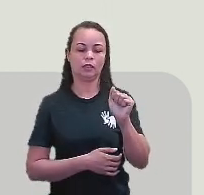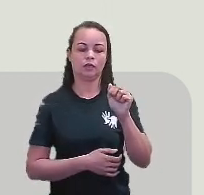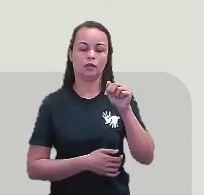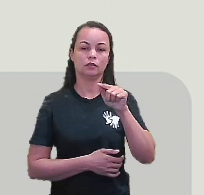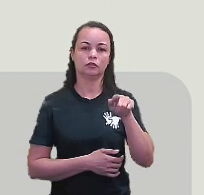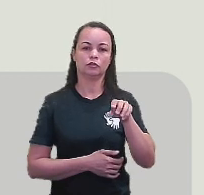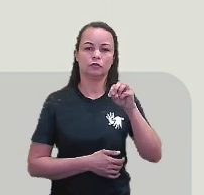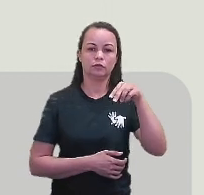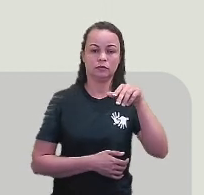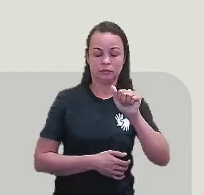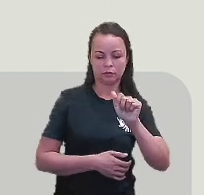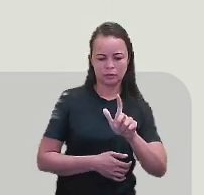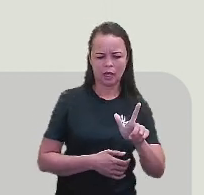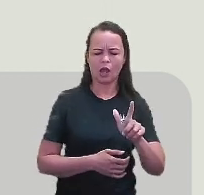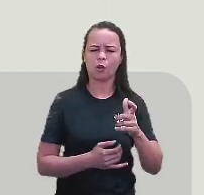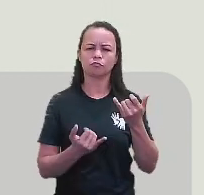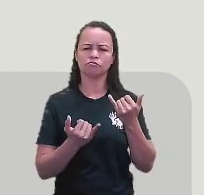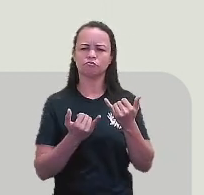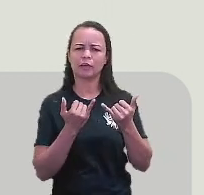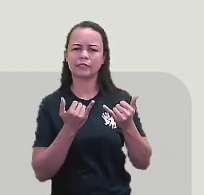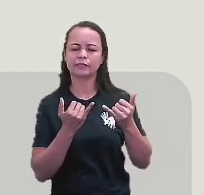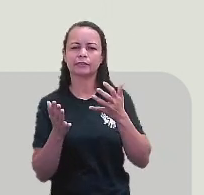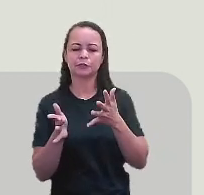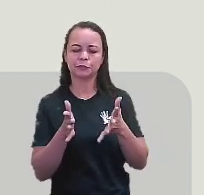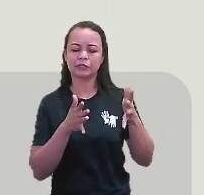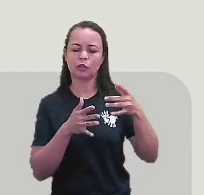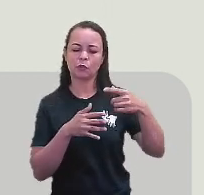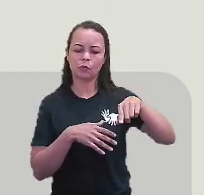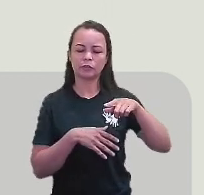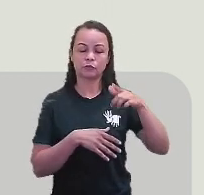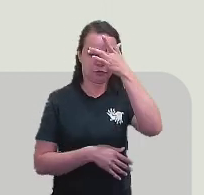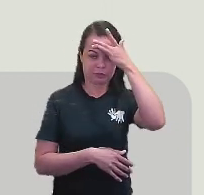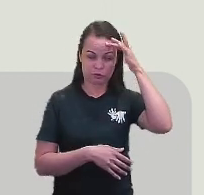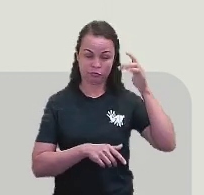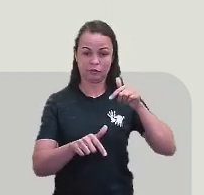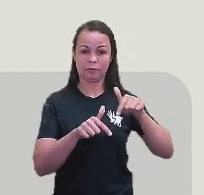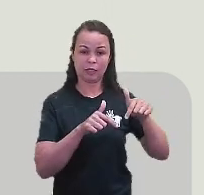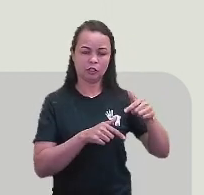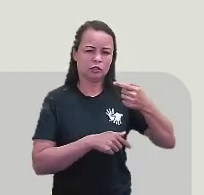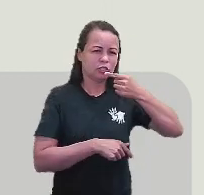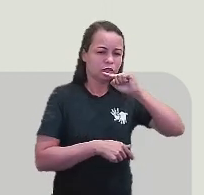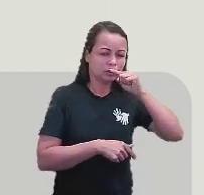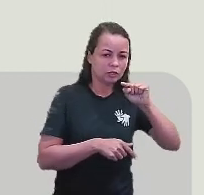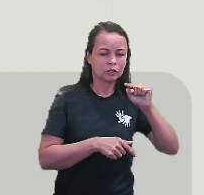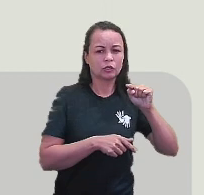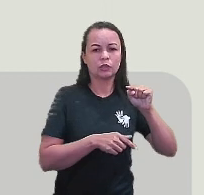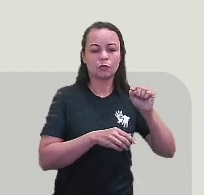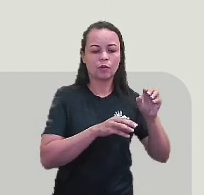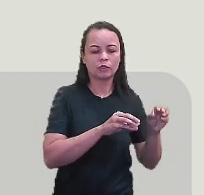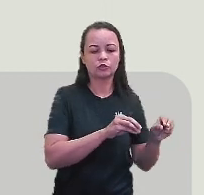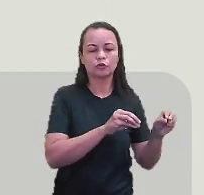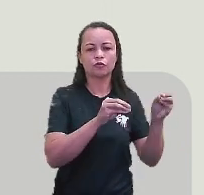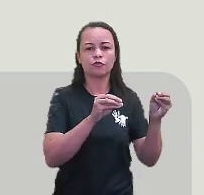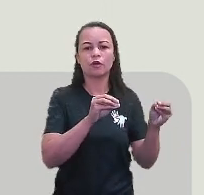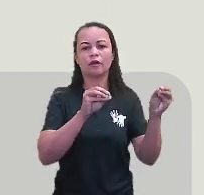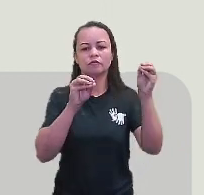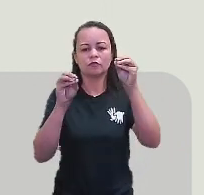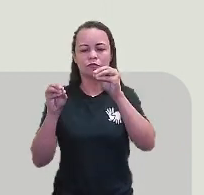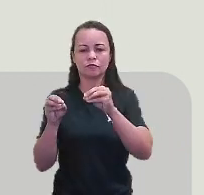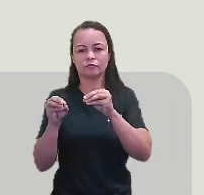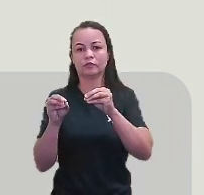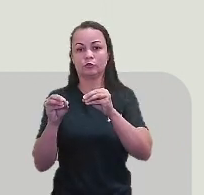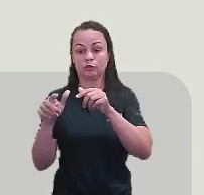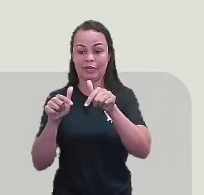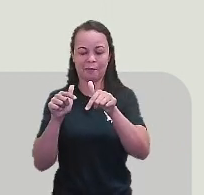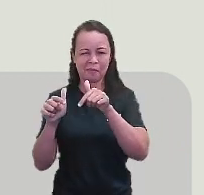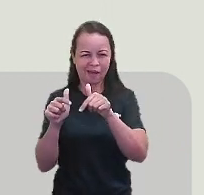movimento é comum nas plantações de cana-de-açúcar, quando os trabalhadores vão para a fazenda apenas na época de colher a cana, retornando para suas